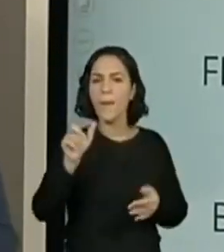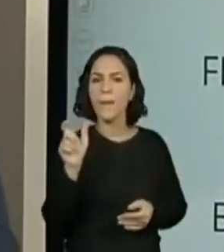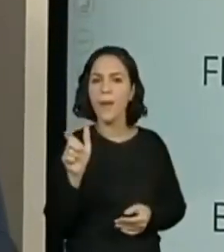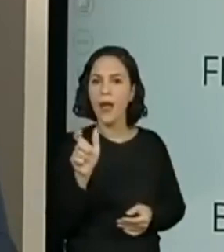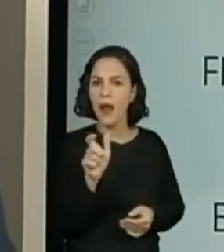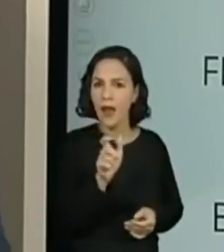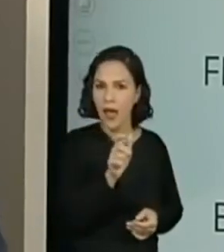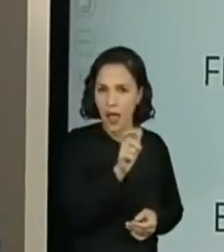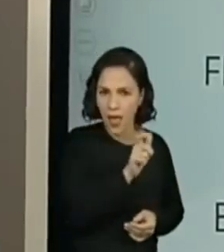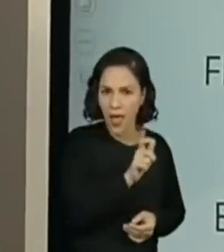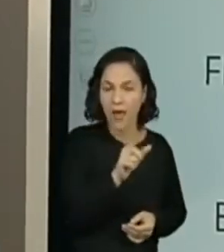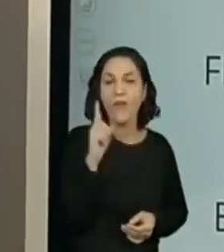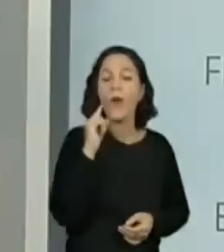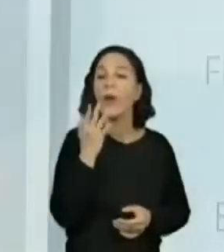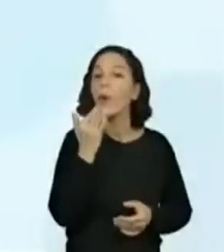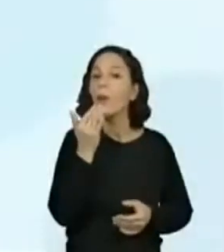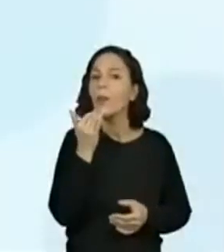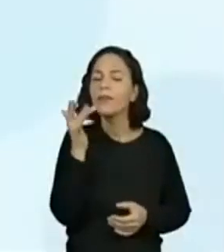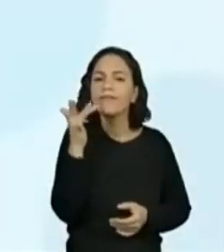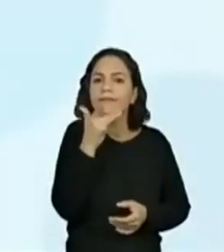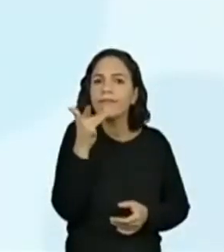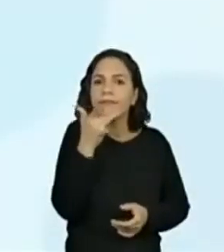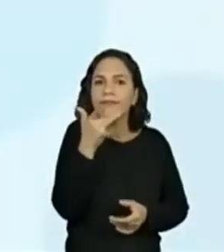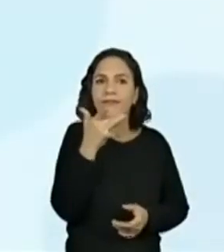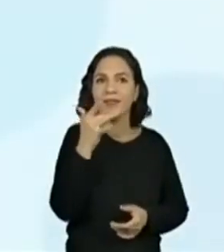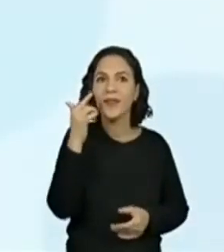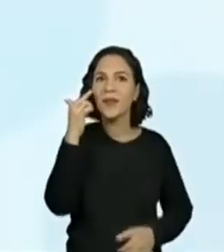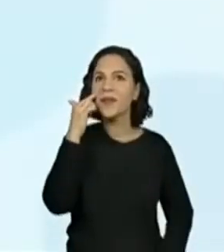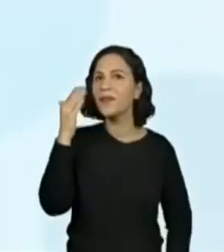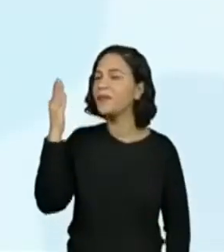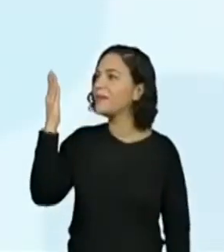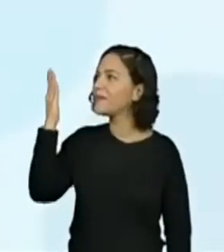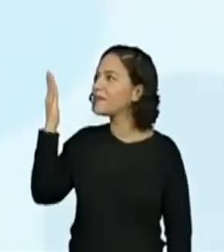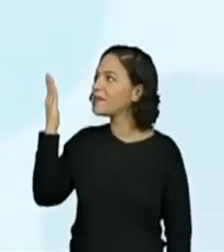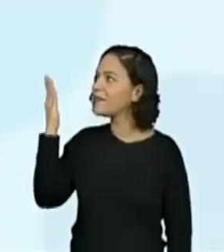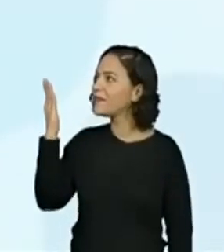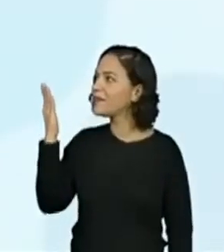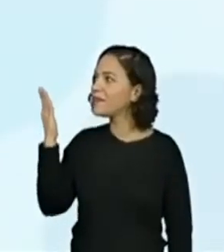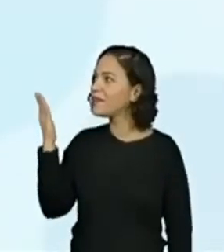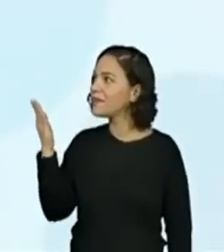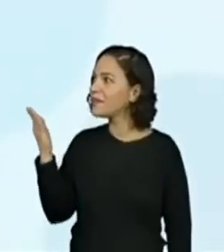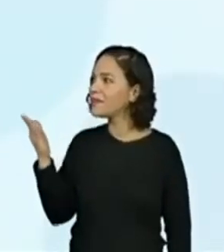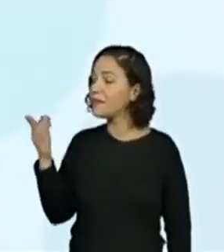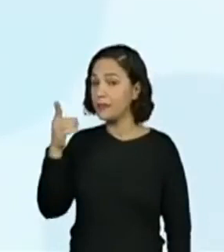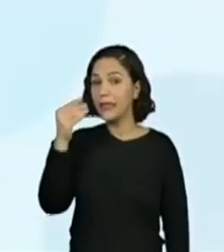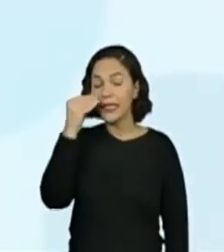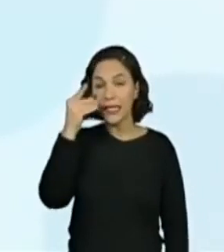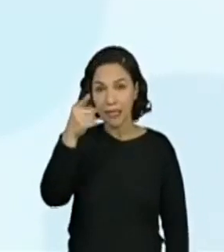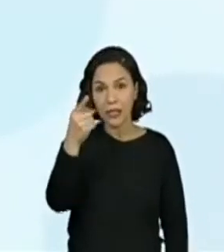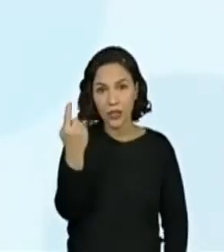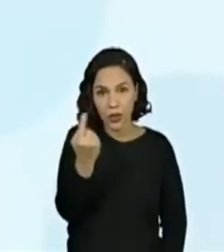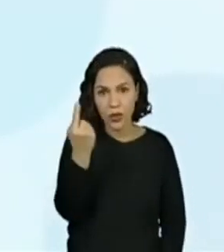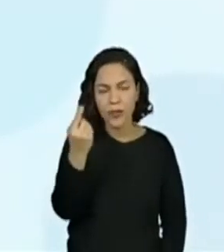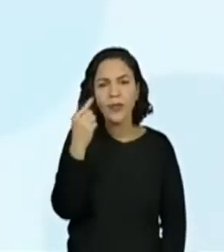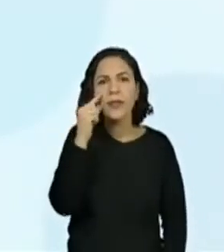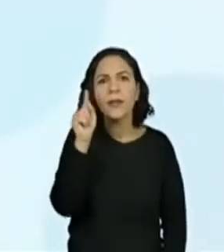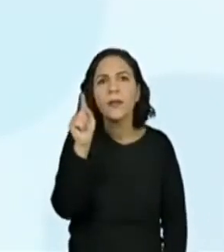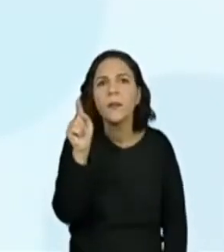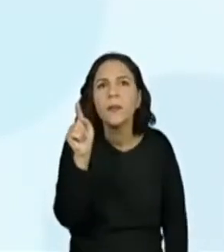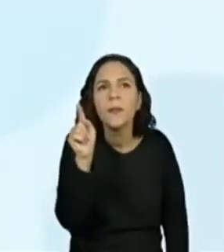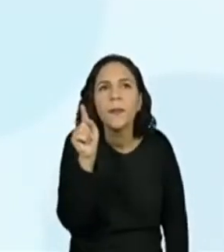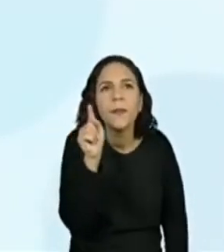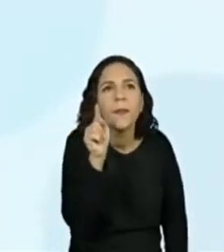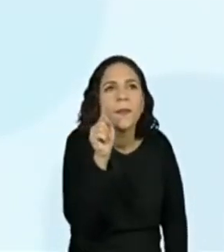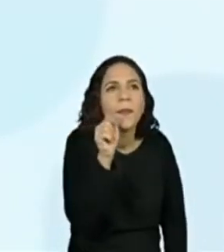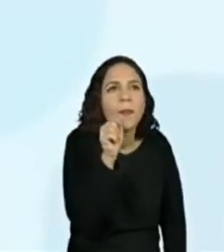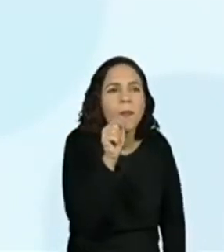palavras dessas comidas gostosas que estão aí, tá bom? Um tempinho, já tenta ler, aproxima aí da tela, já vai fazendo